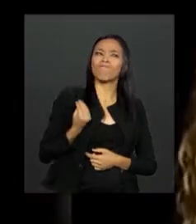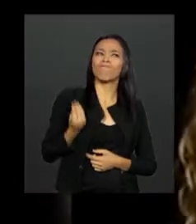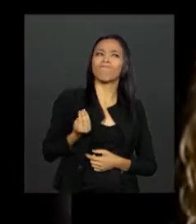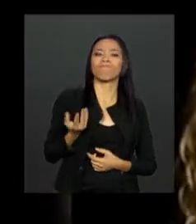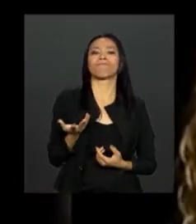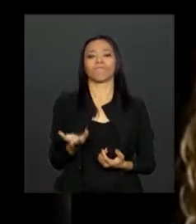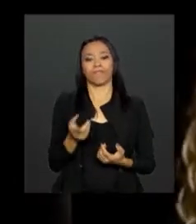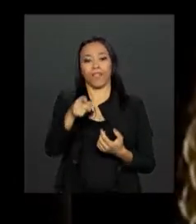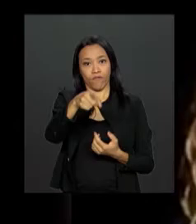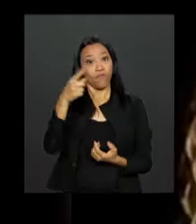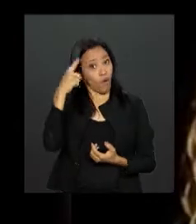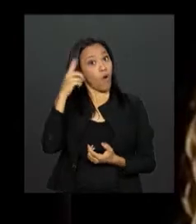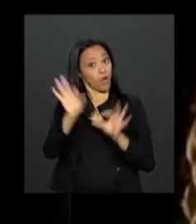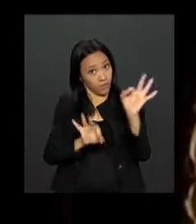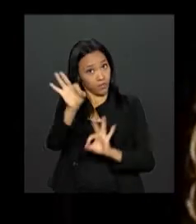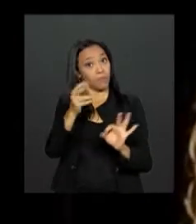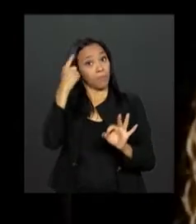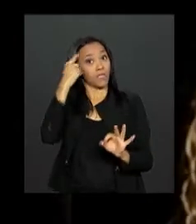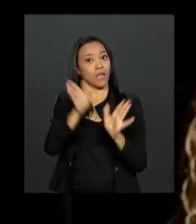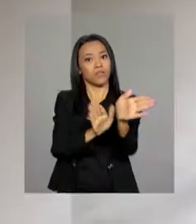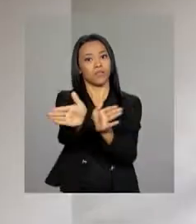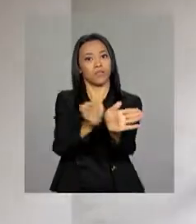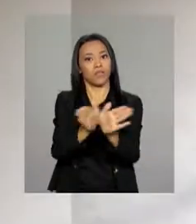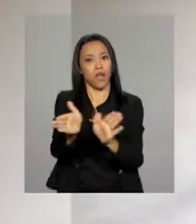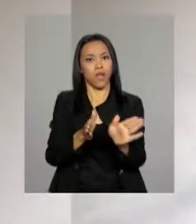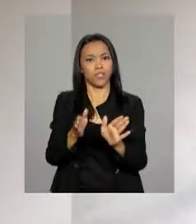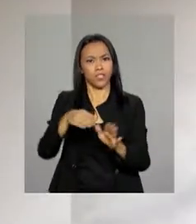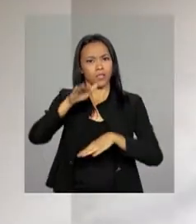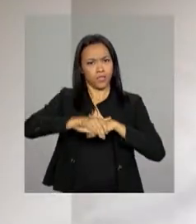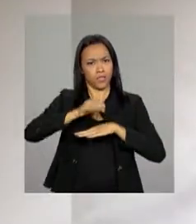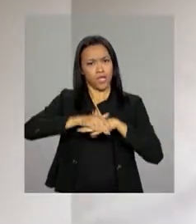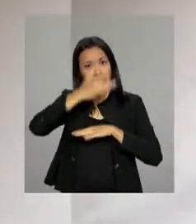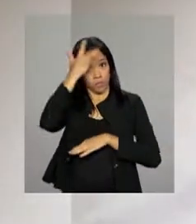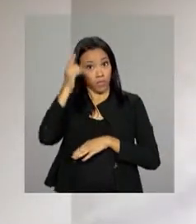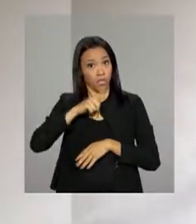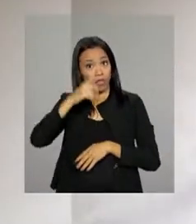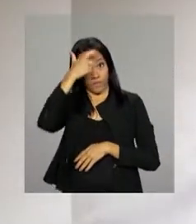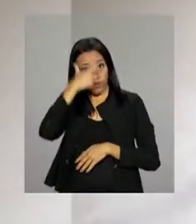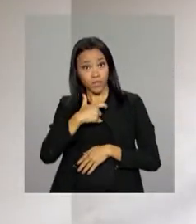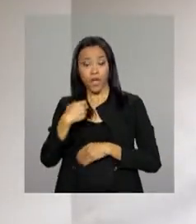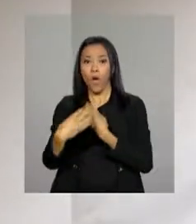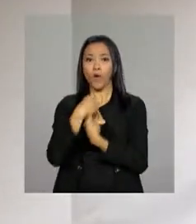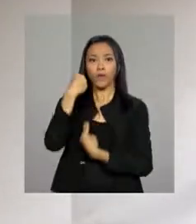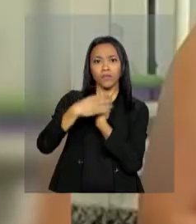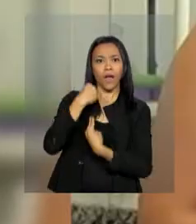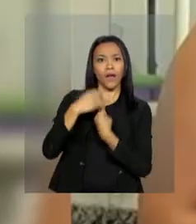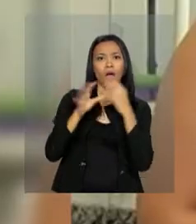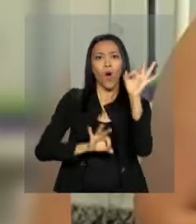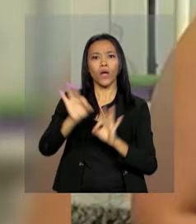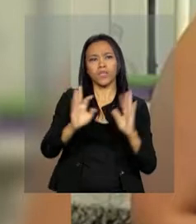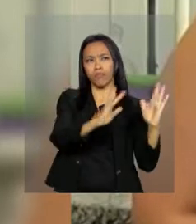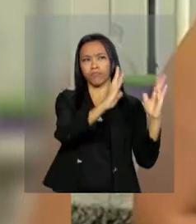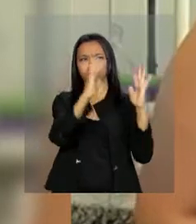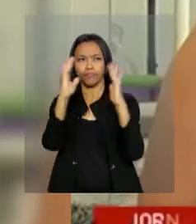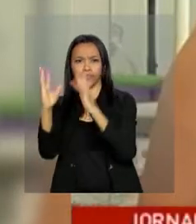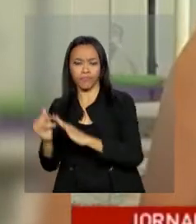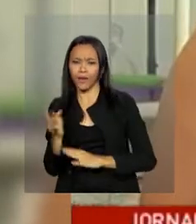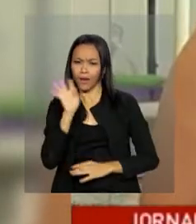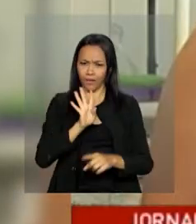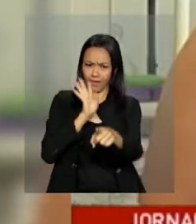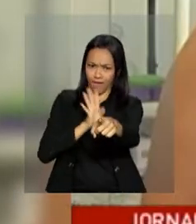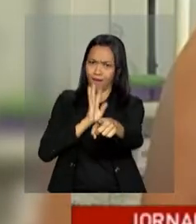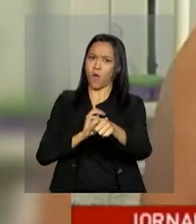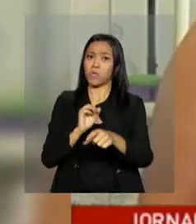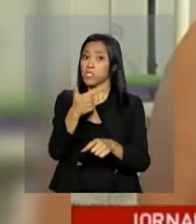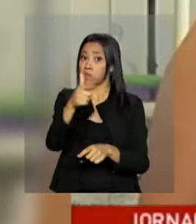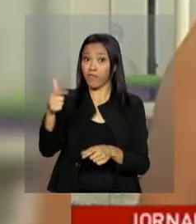A obra foi inteiramente pensada na acessibilidade. Inclusive, as próprias pessoas com deficiência ajudaram a construir o projeto. Foi muito bacana. Sem